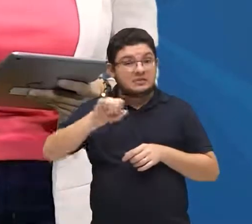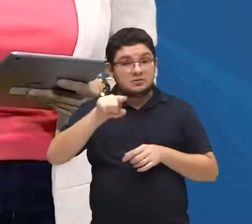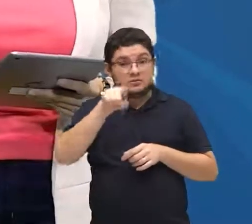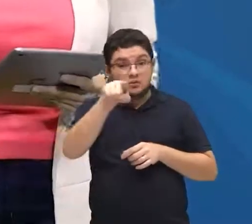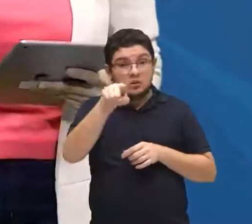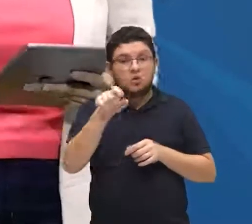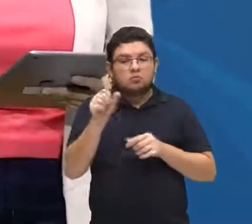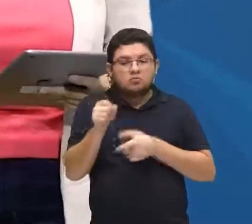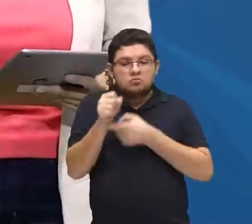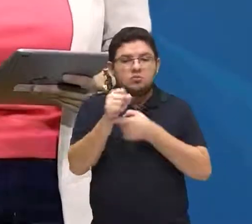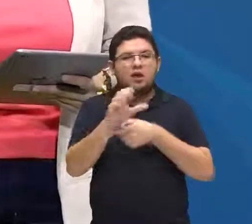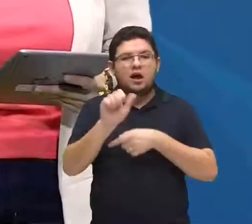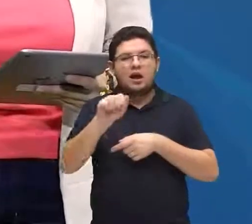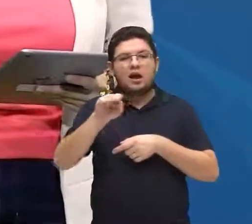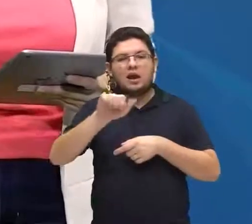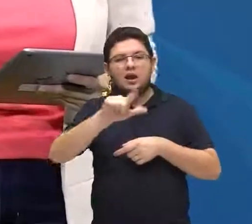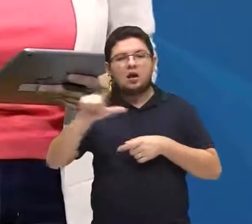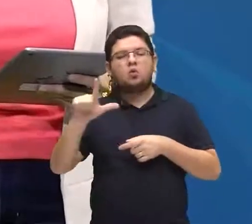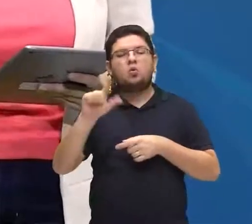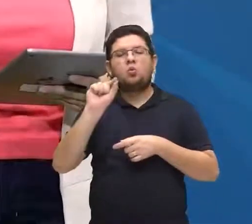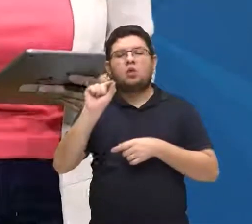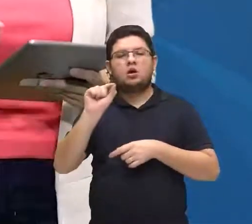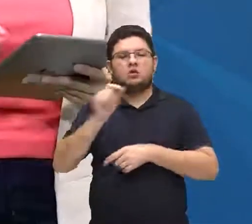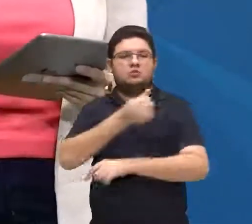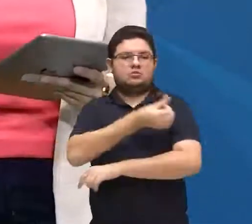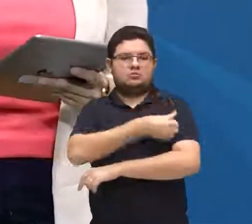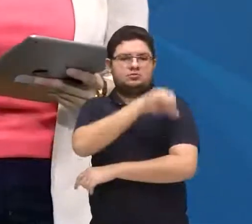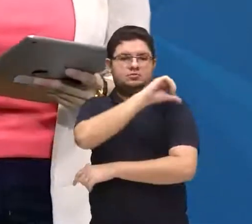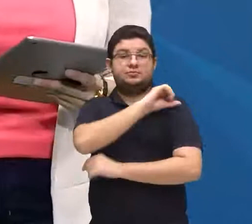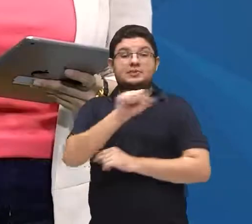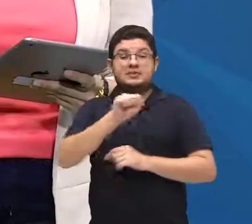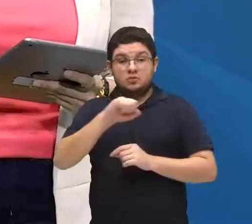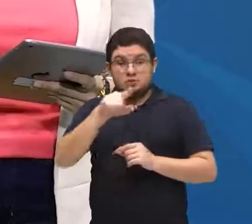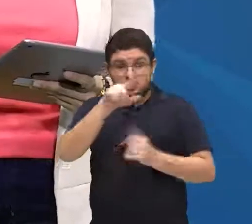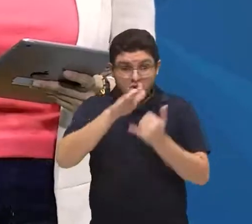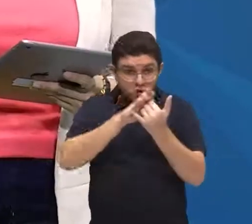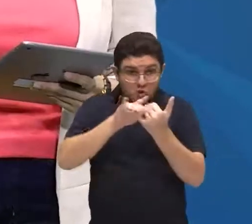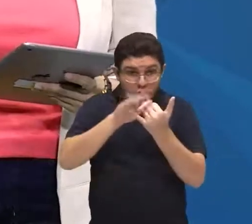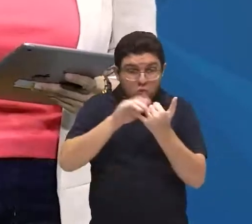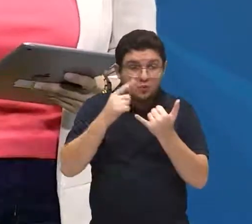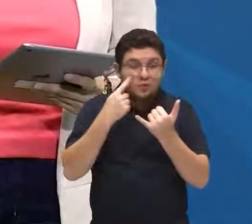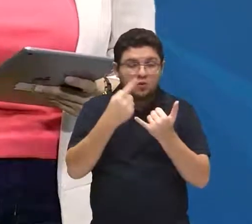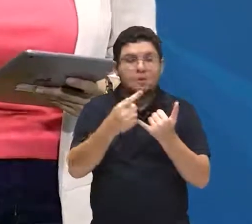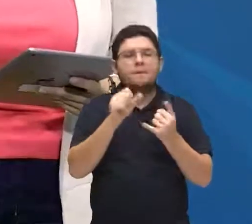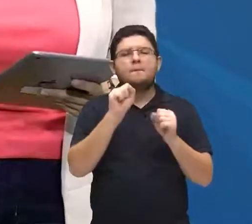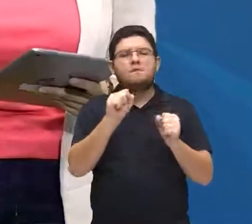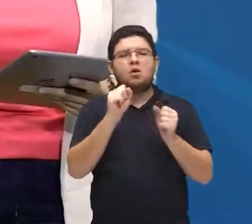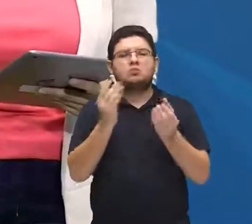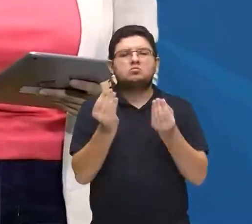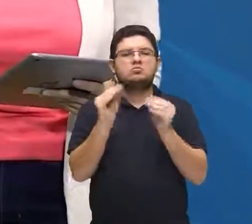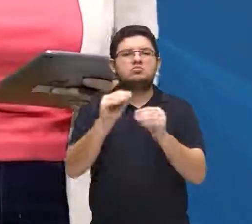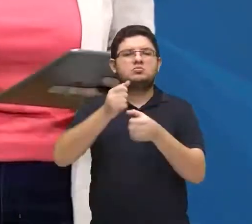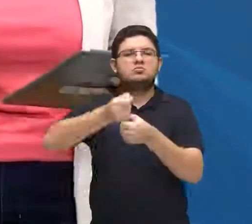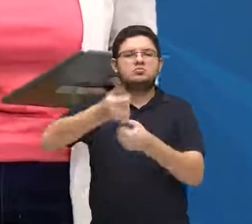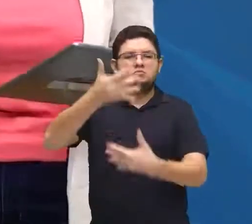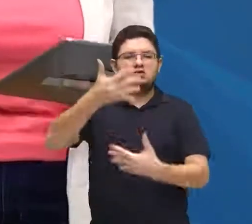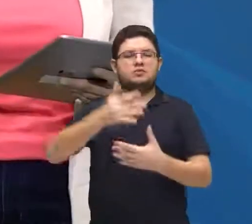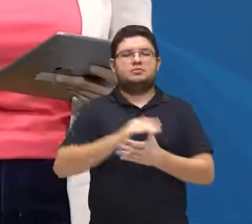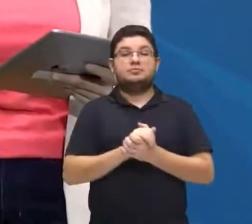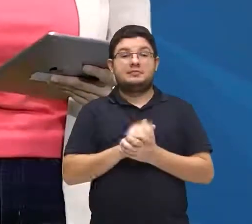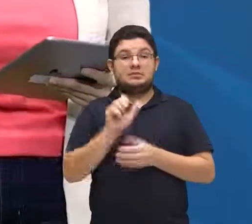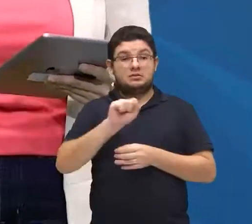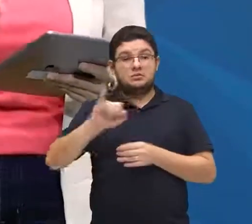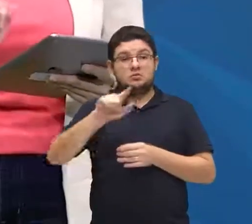nesse canal. Quem estiver nos nossos canais no YouTube, pode fazer as anotações no próprio chat, tá bom? E quem estiver em casa assistindo